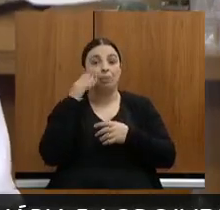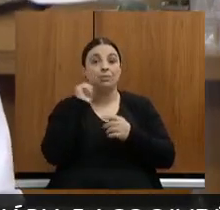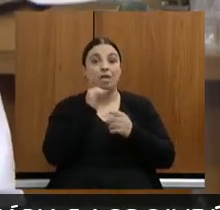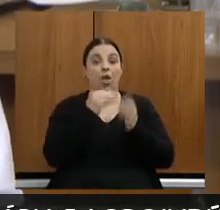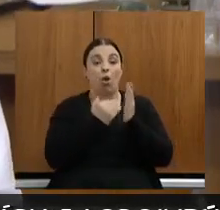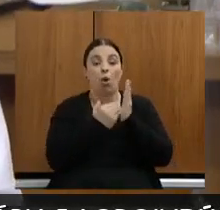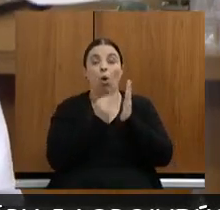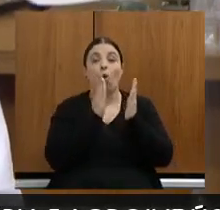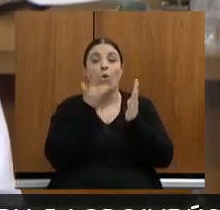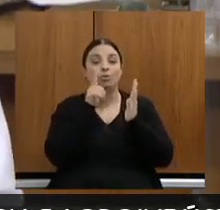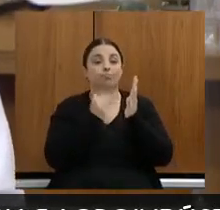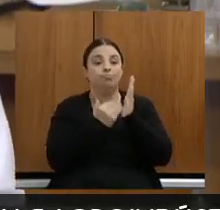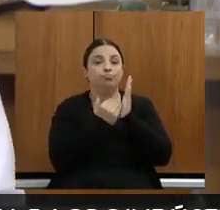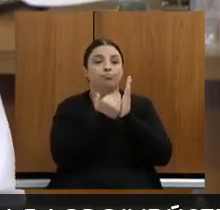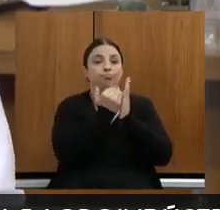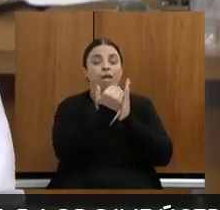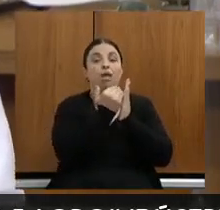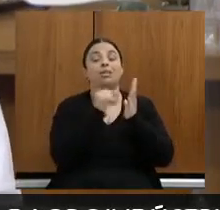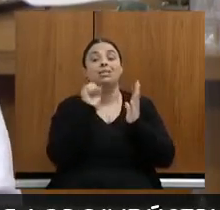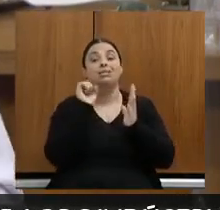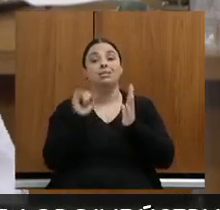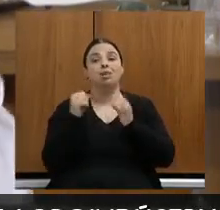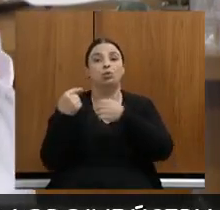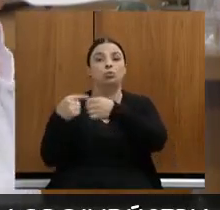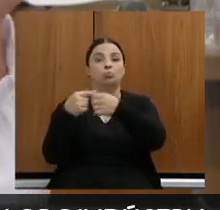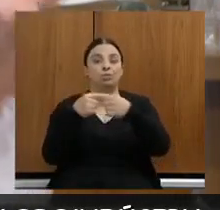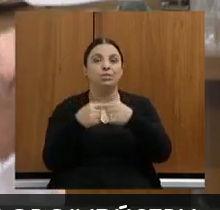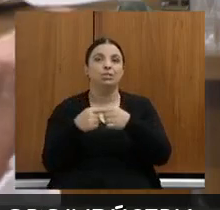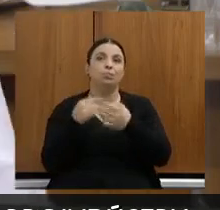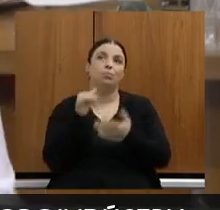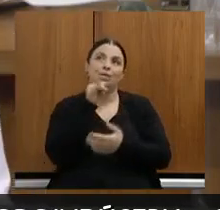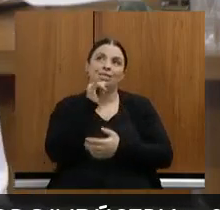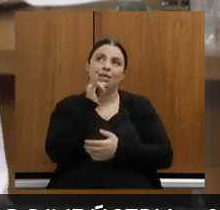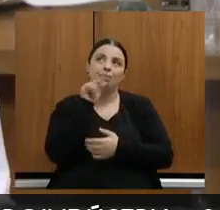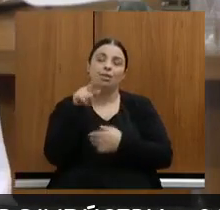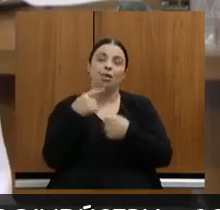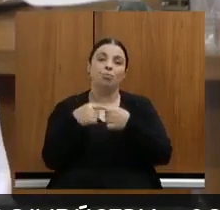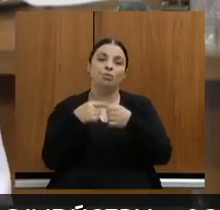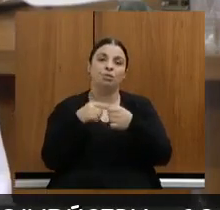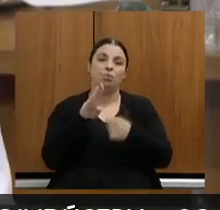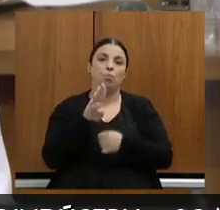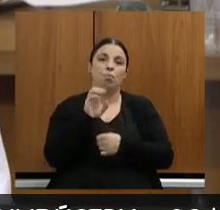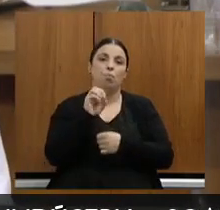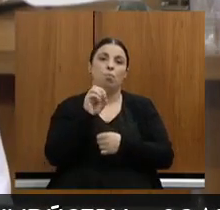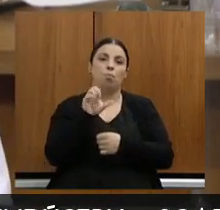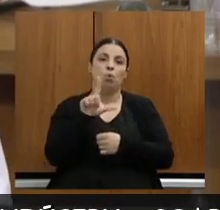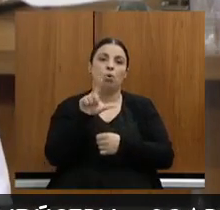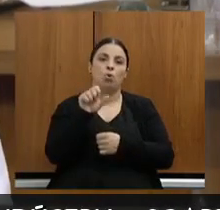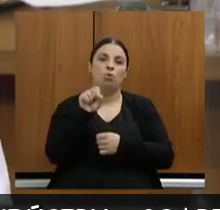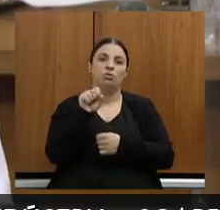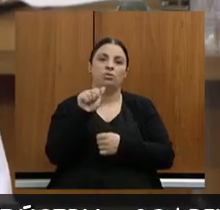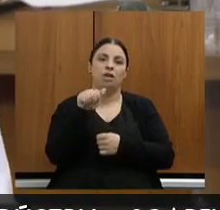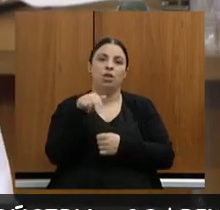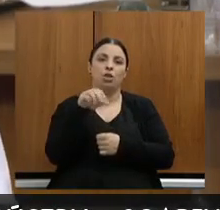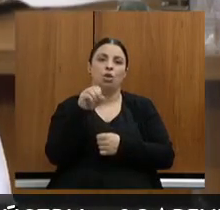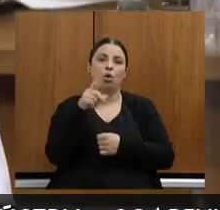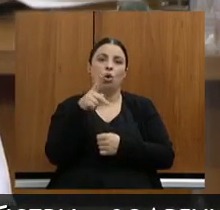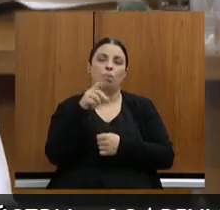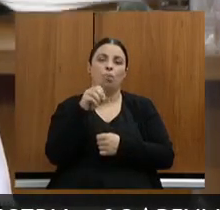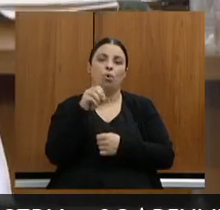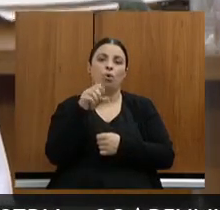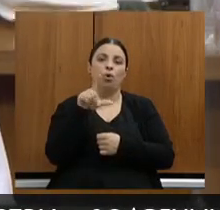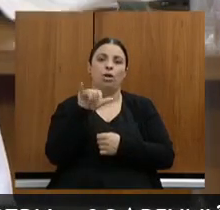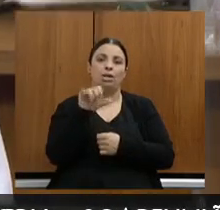municípios conseguem é município de Bonfinópolis de Minas por exemplo que o município lá onde nós estamos no Noroeste